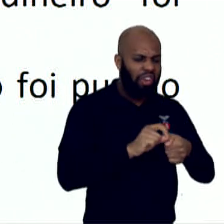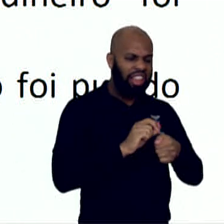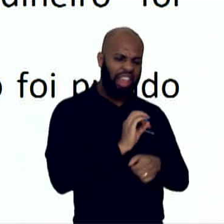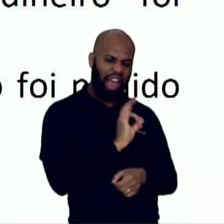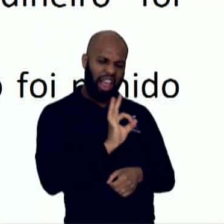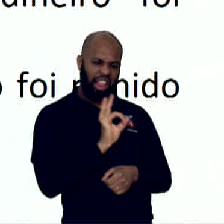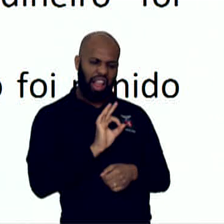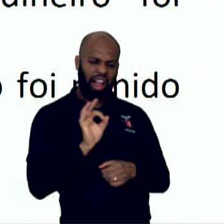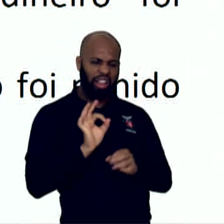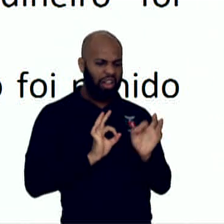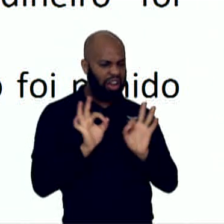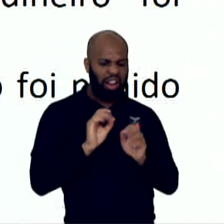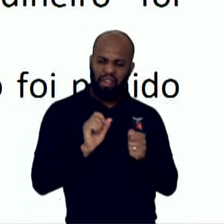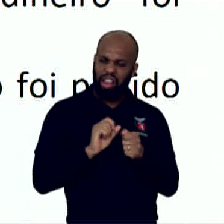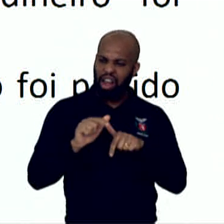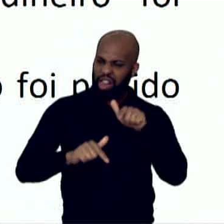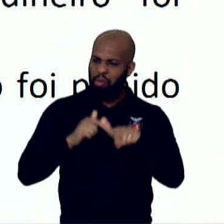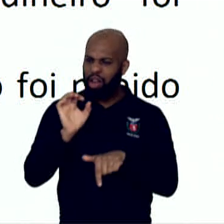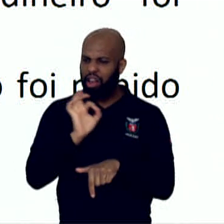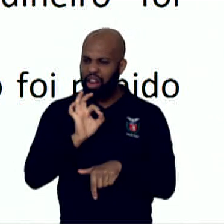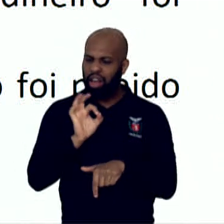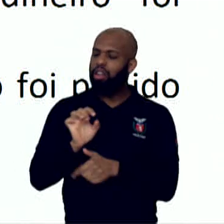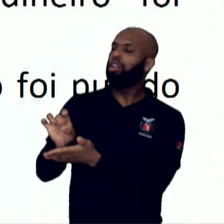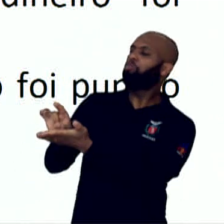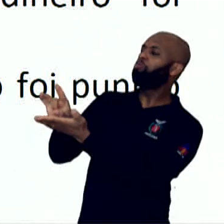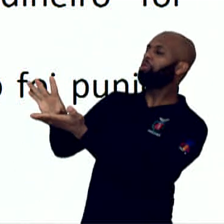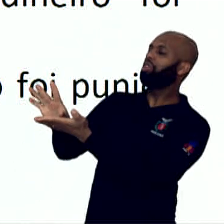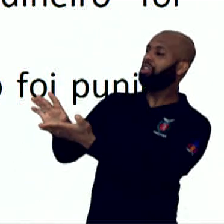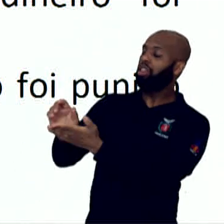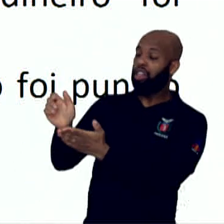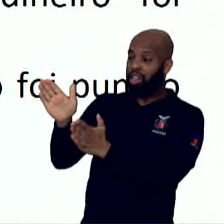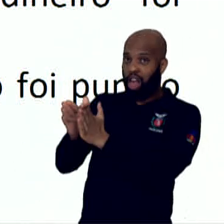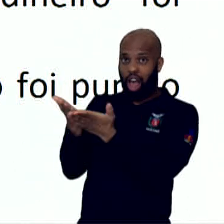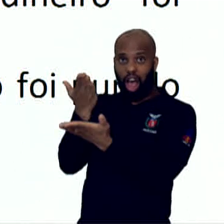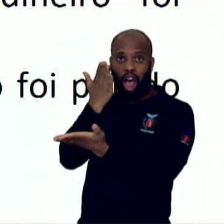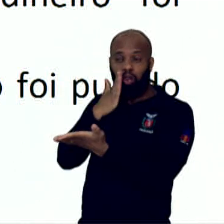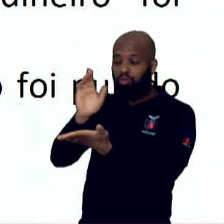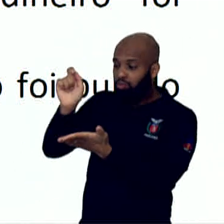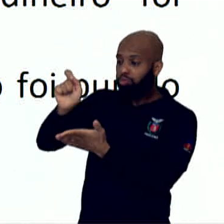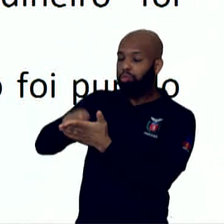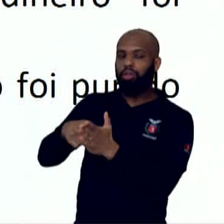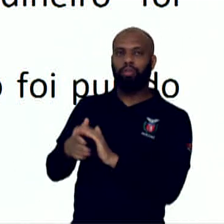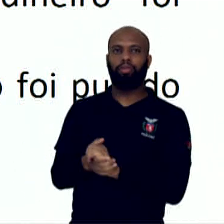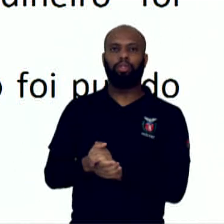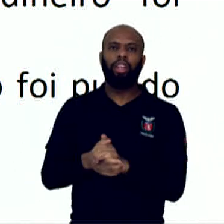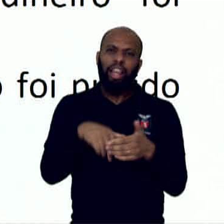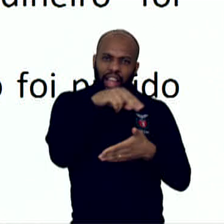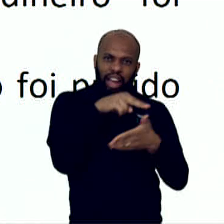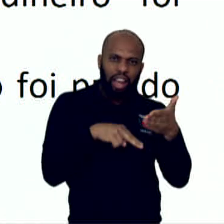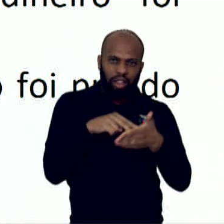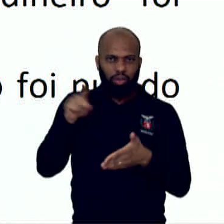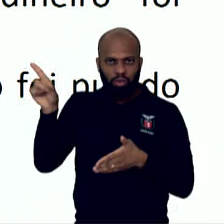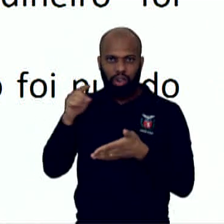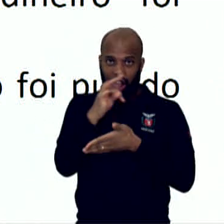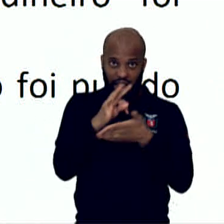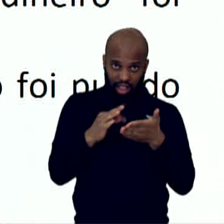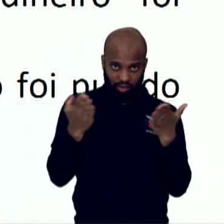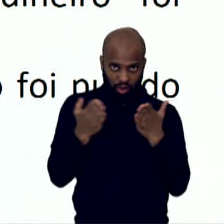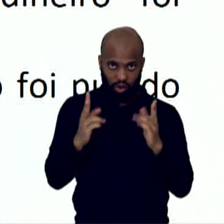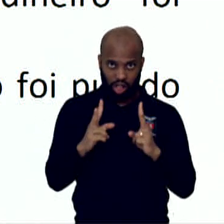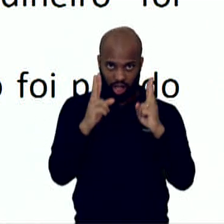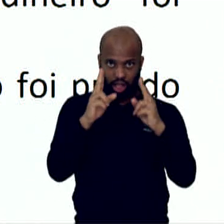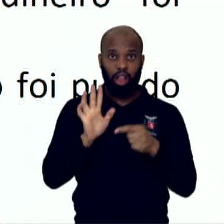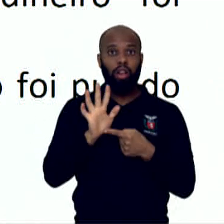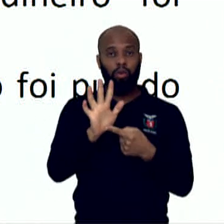aparentemente não fazendo coisa alguma, e mandou-o embora depois de assinar a carteira de trabalho. A leitura desse trecho mostra que,